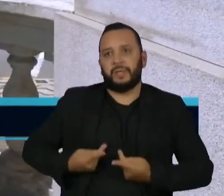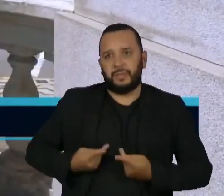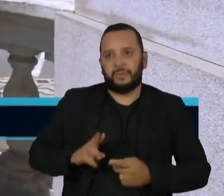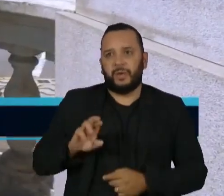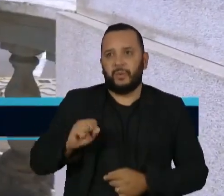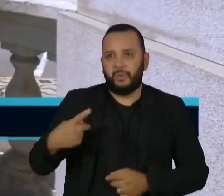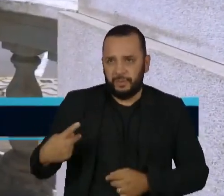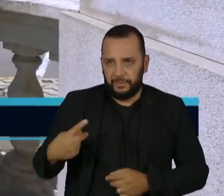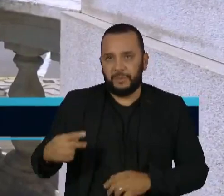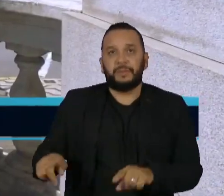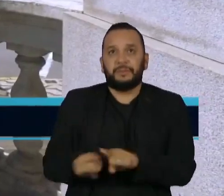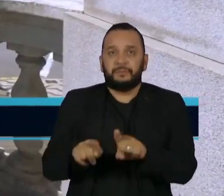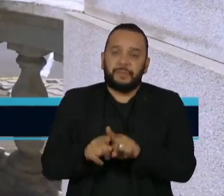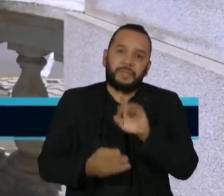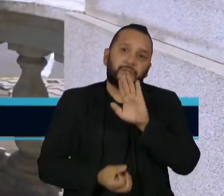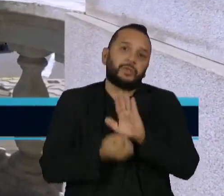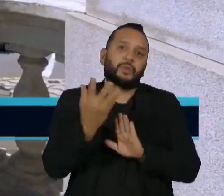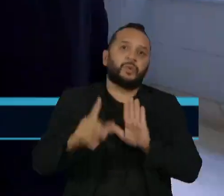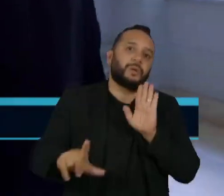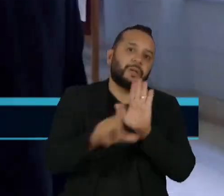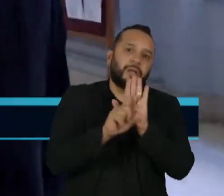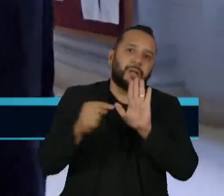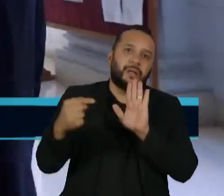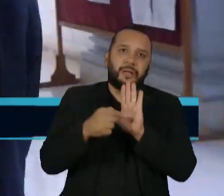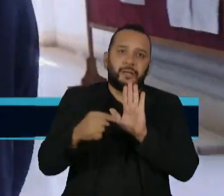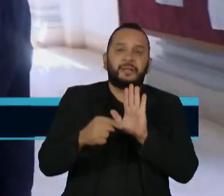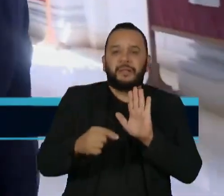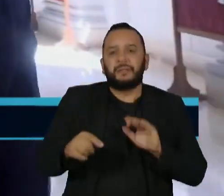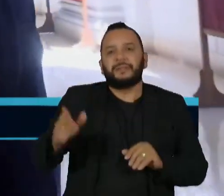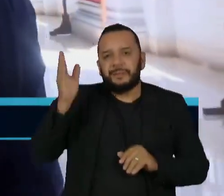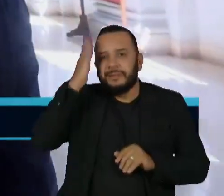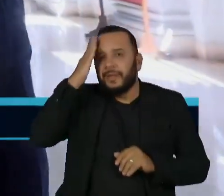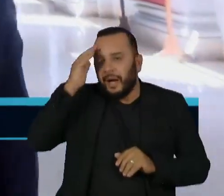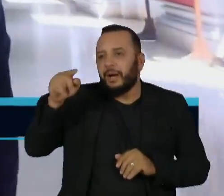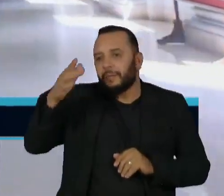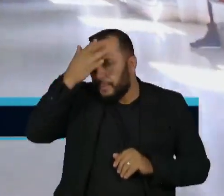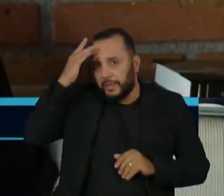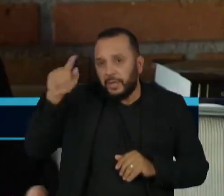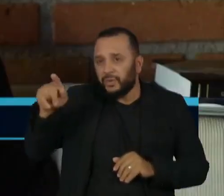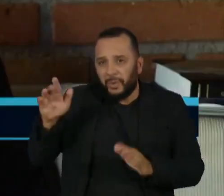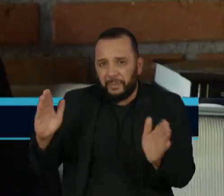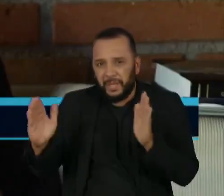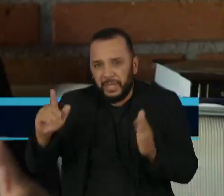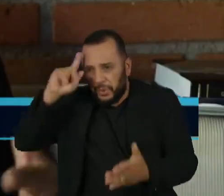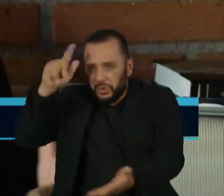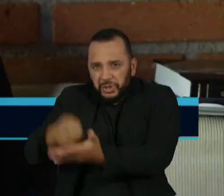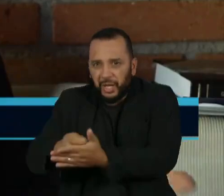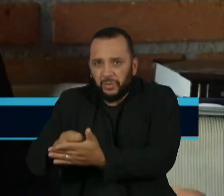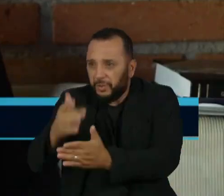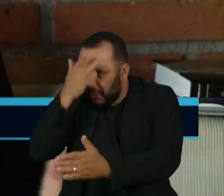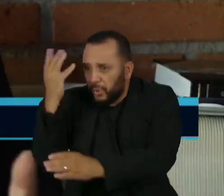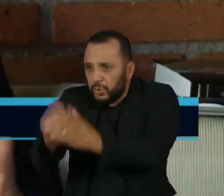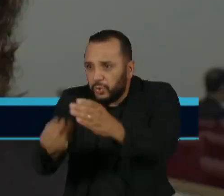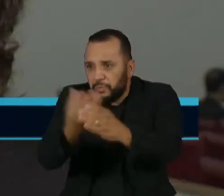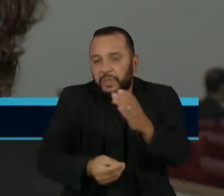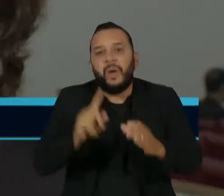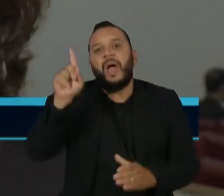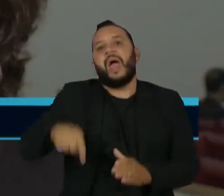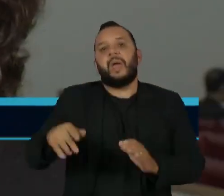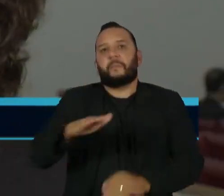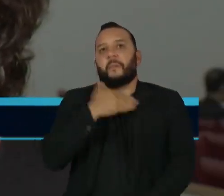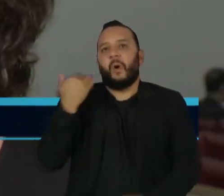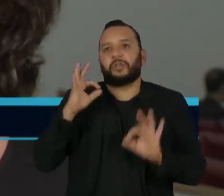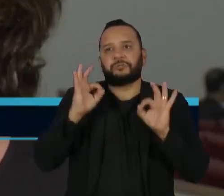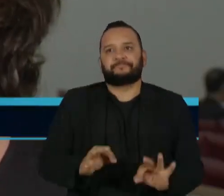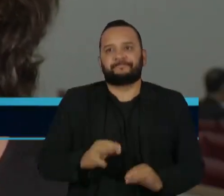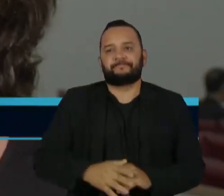foi o criador da lei que reconhece como mortas pessoas desaparecidas durante an a ditadura militar Como diria o